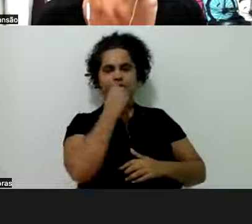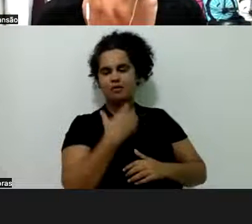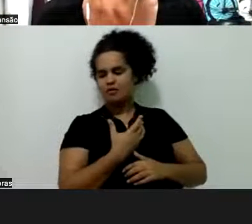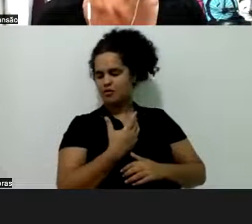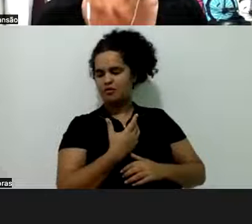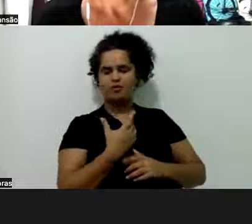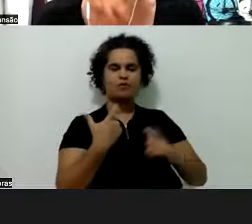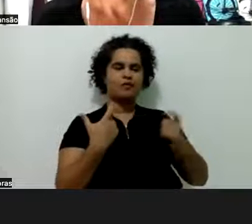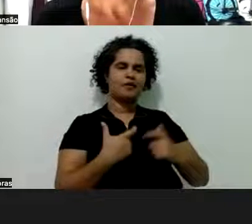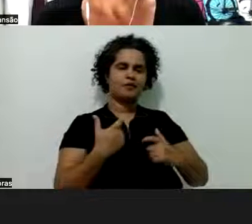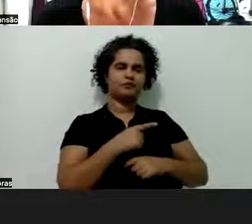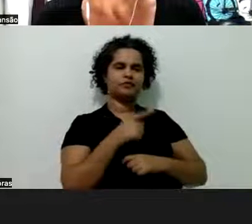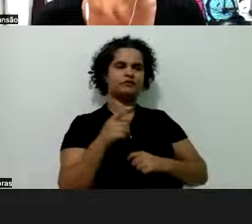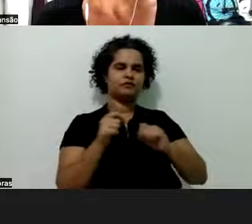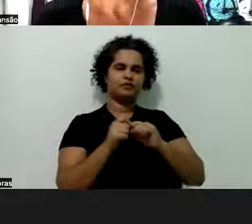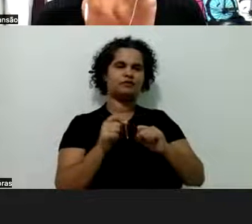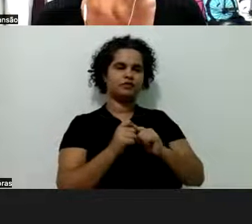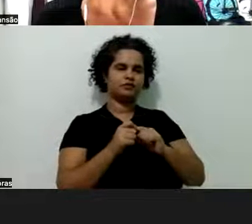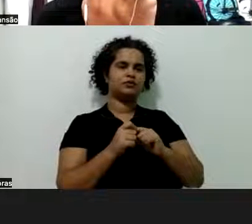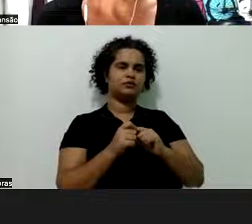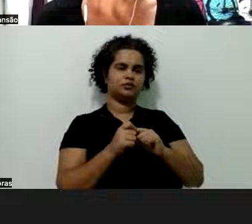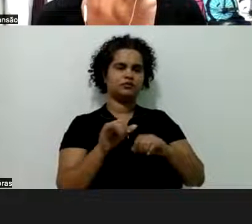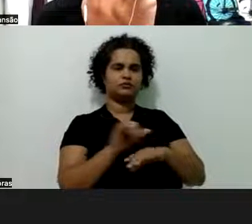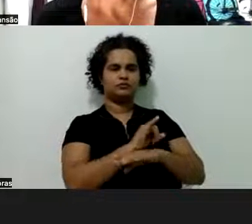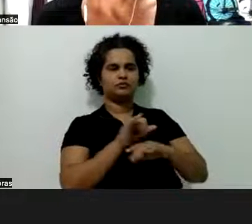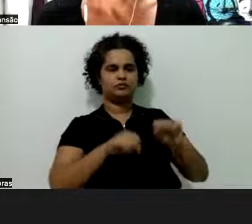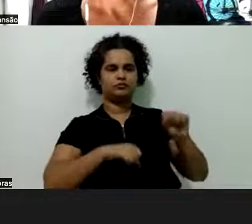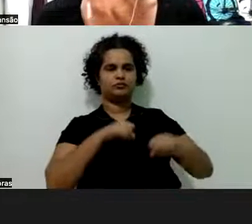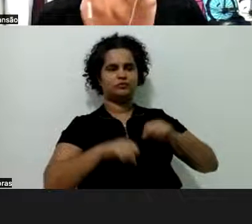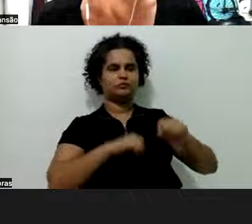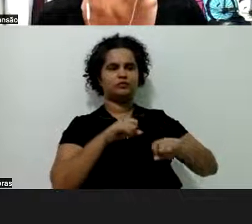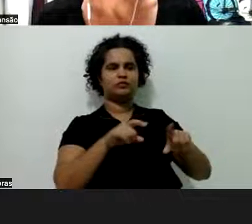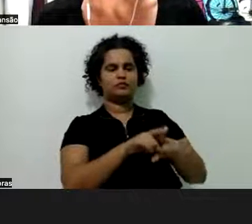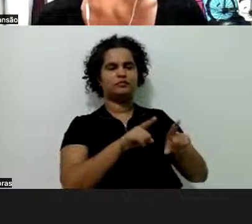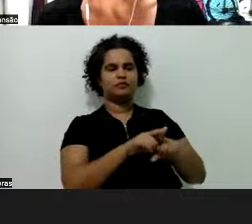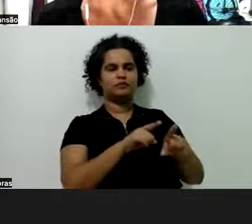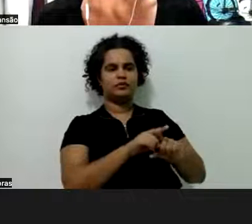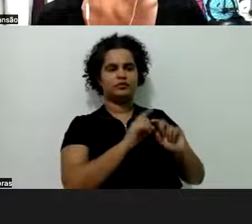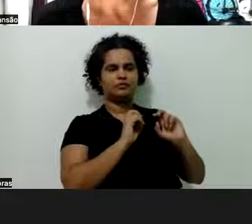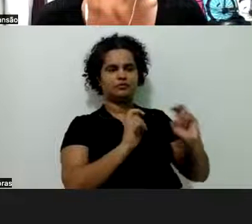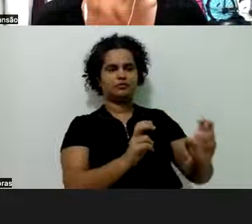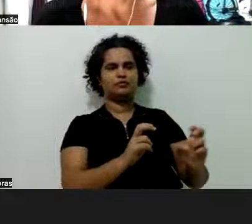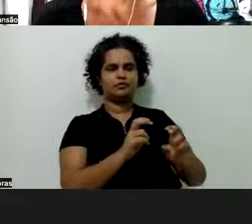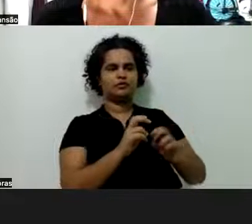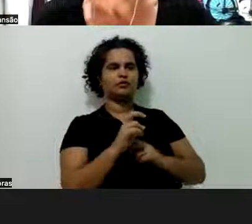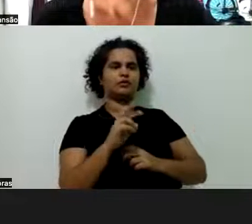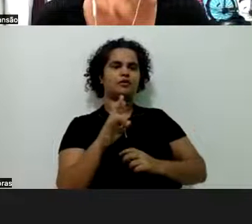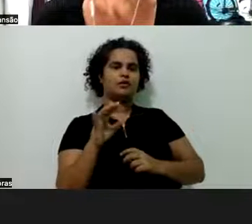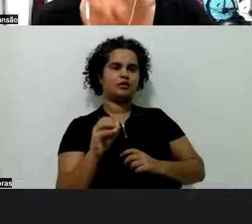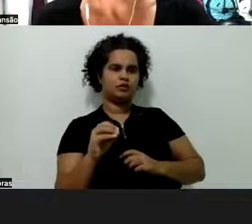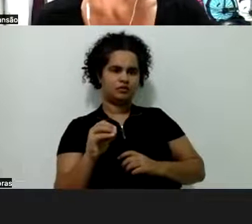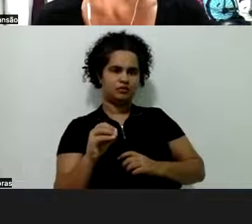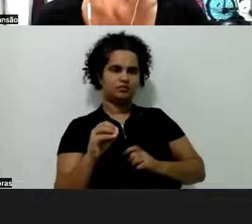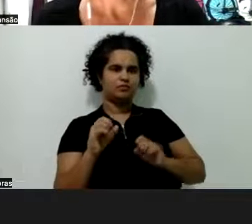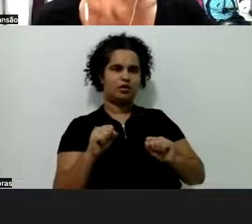você fazer a intermodalidade entre a bicicleta e o metrô. Então, tem sempre ponto de Bike Rio, a pessoa pode